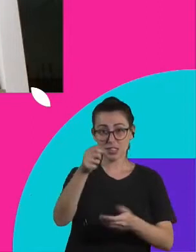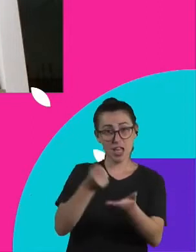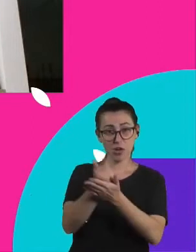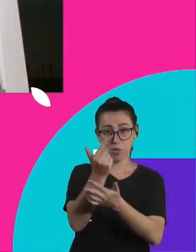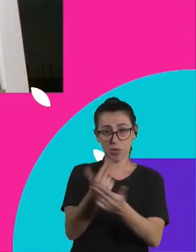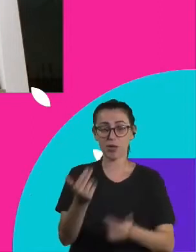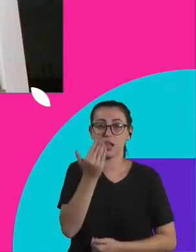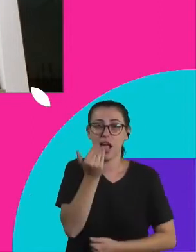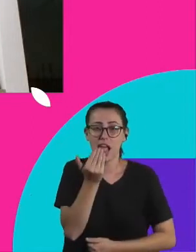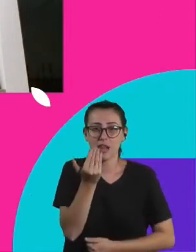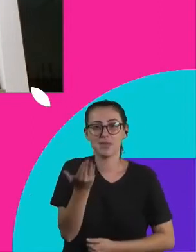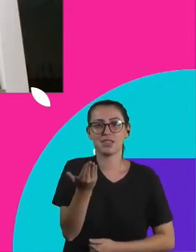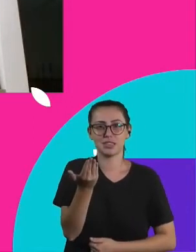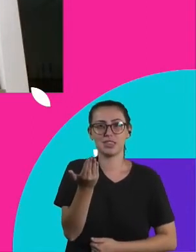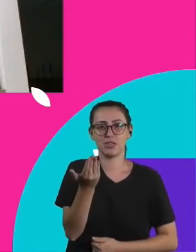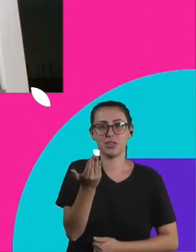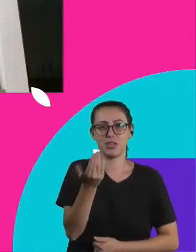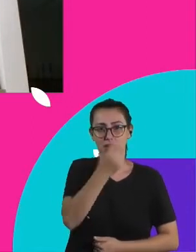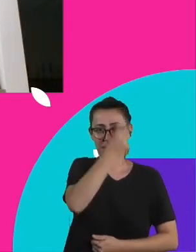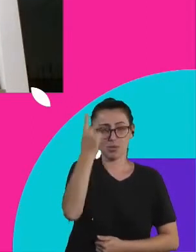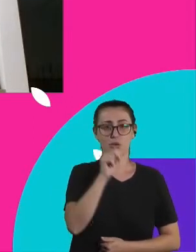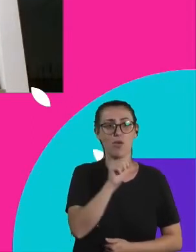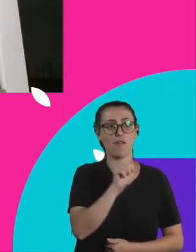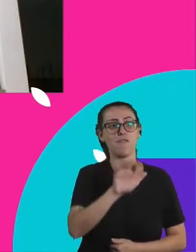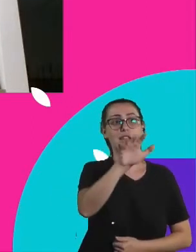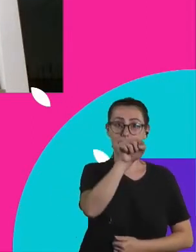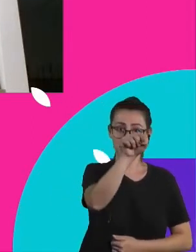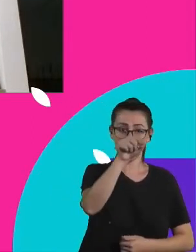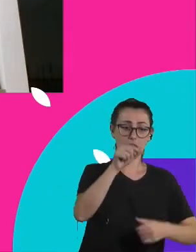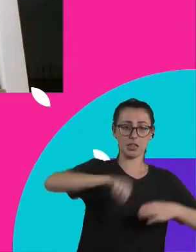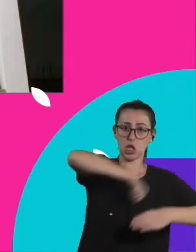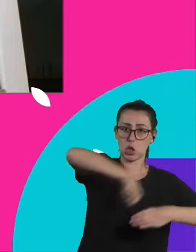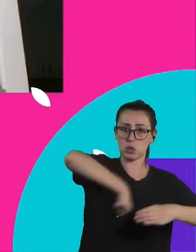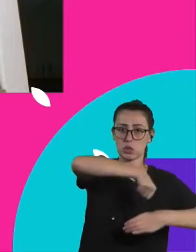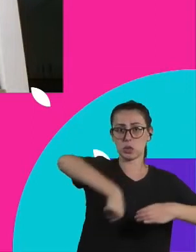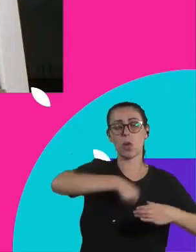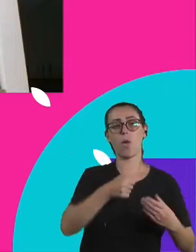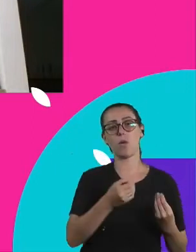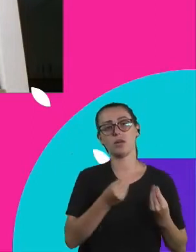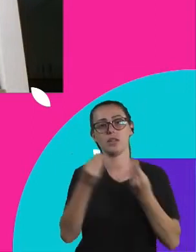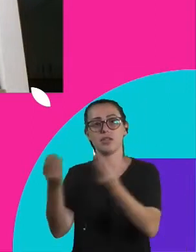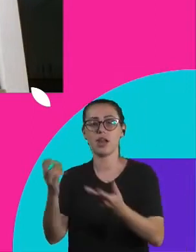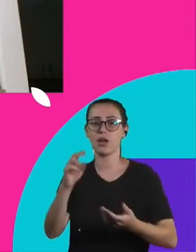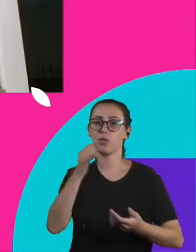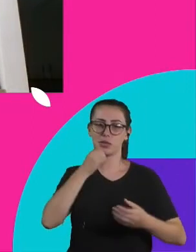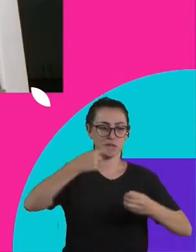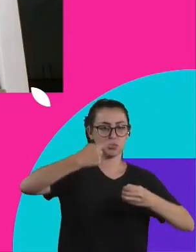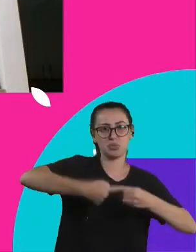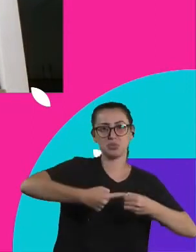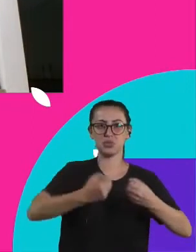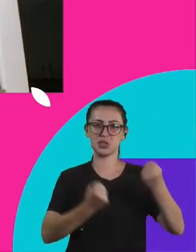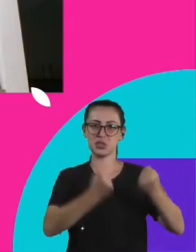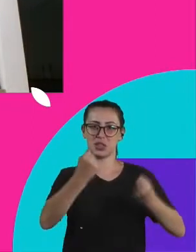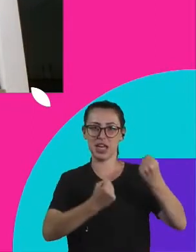casa, era um favelado que levava para você, provavelmente era uma favelada que cozinhava para você no seu home office. Quando você ia abastecer seu caminhão, seu carro, provavelmente